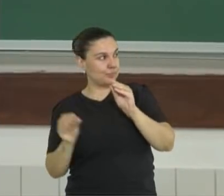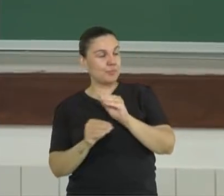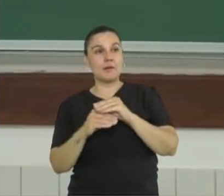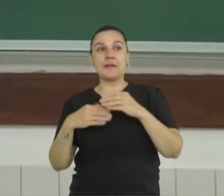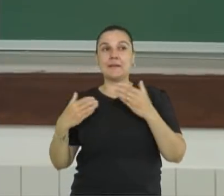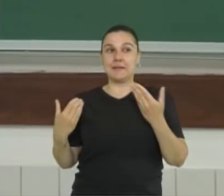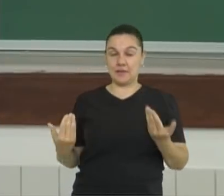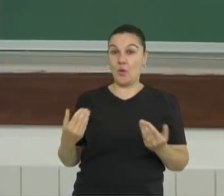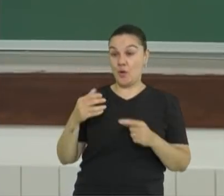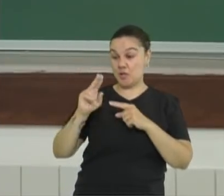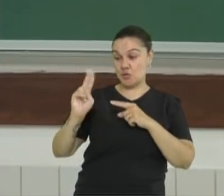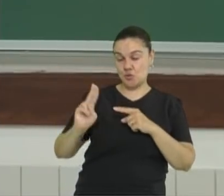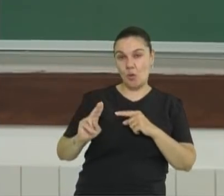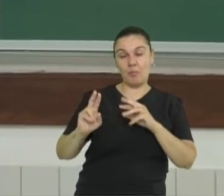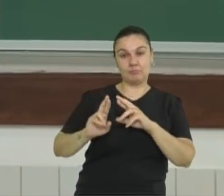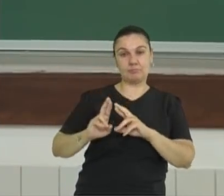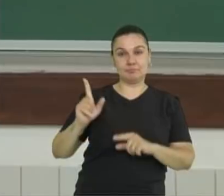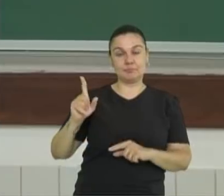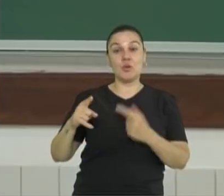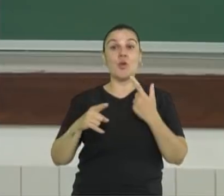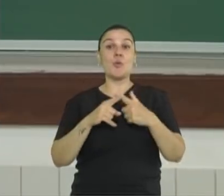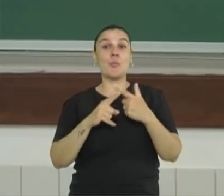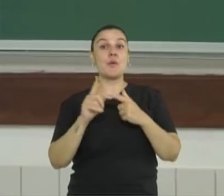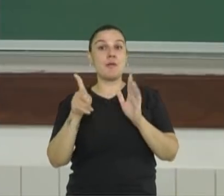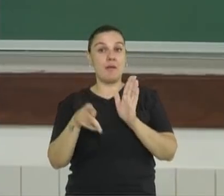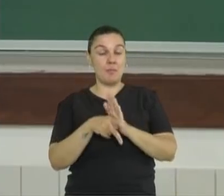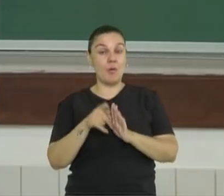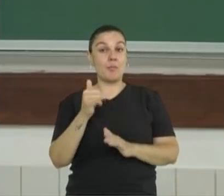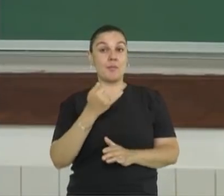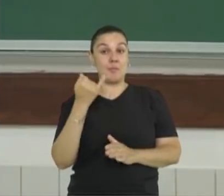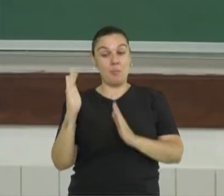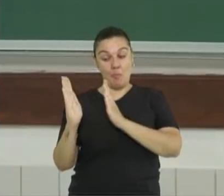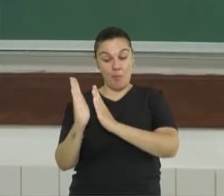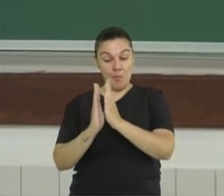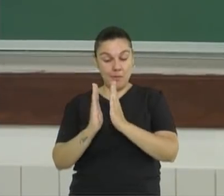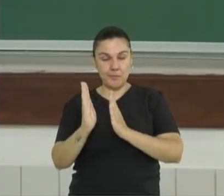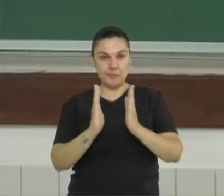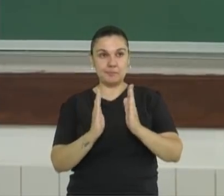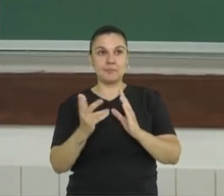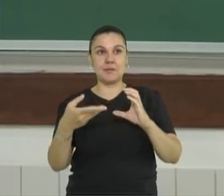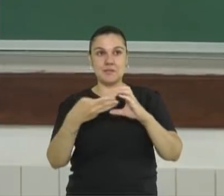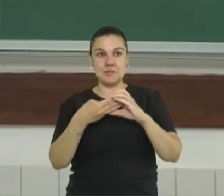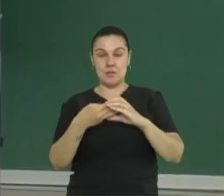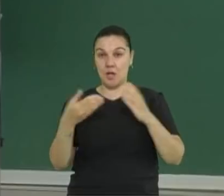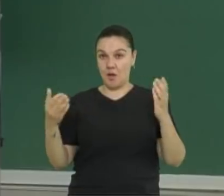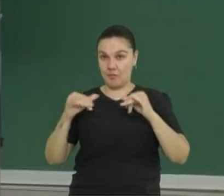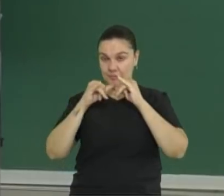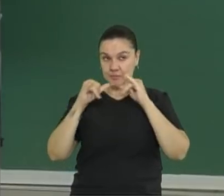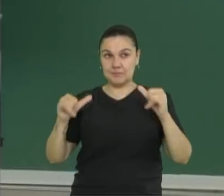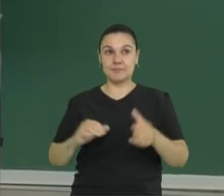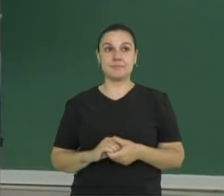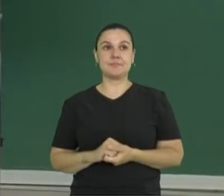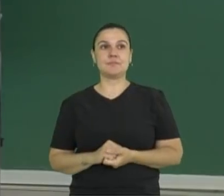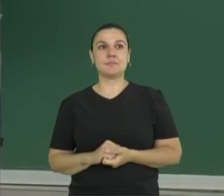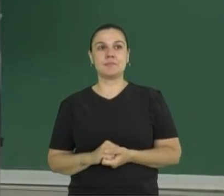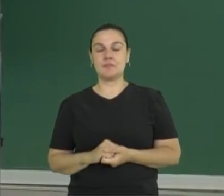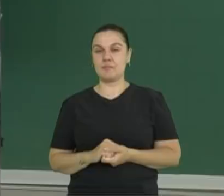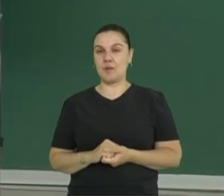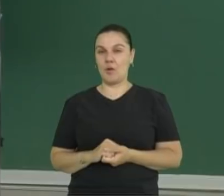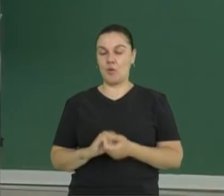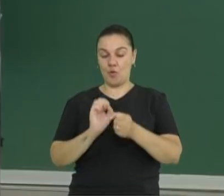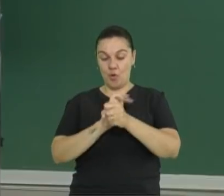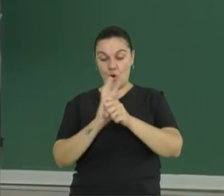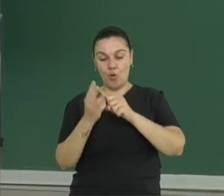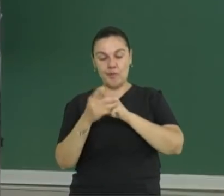caroteca, esses nomes são distintos, porque são momentos específicos da célula. Vamos para a nossa notícia? Coronavírus